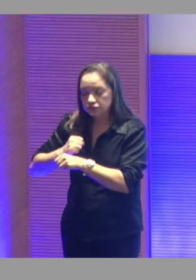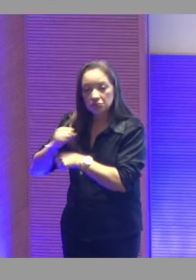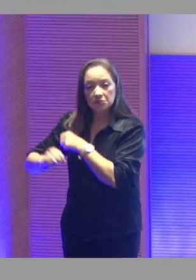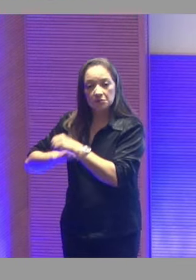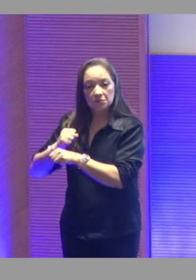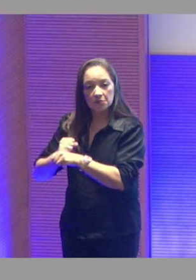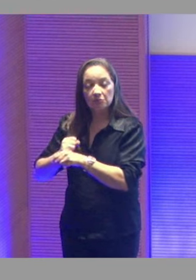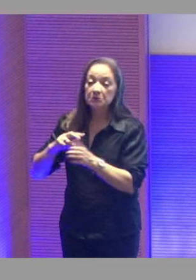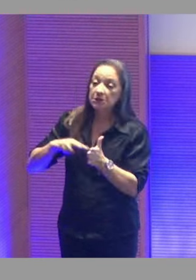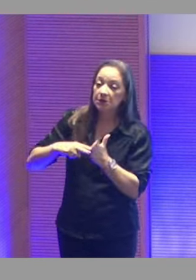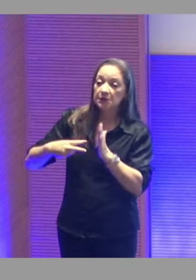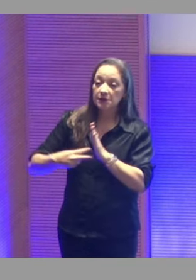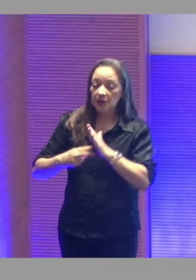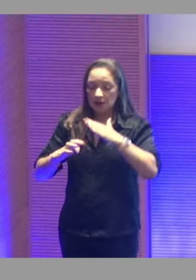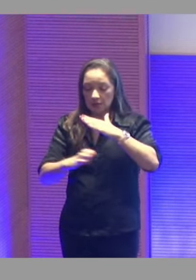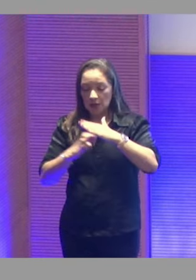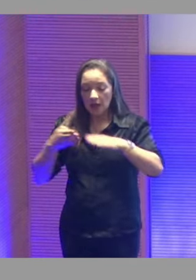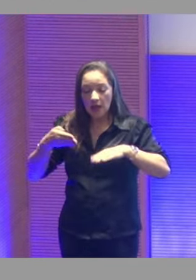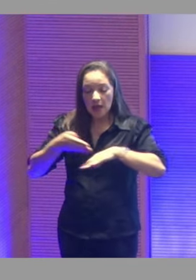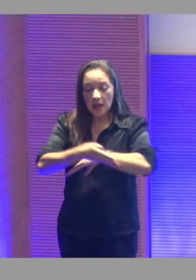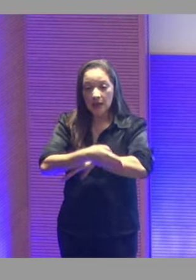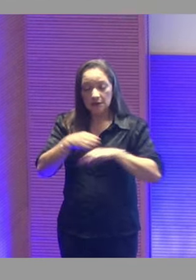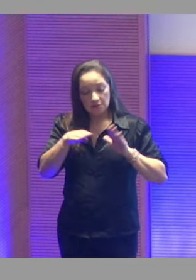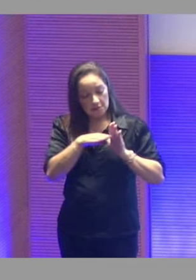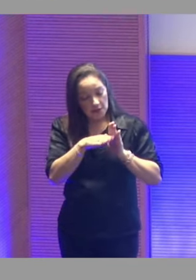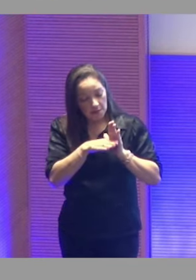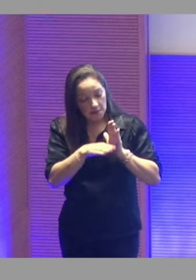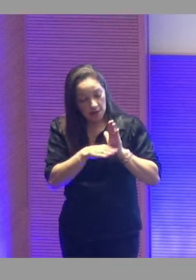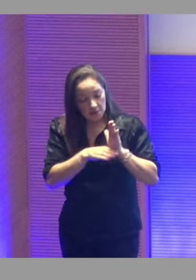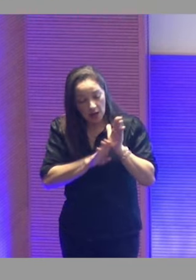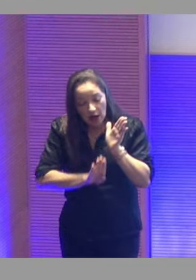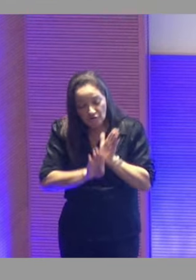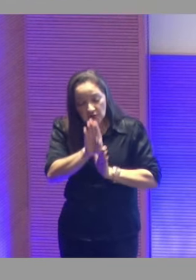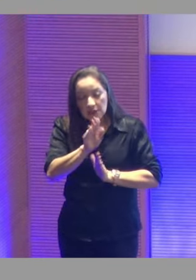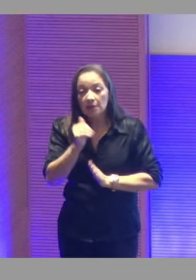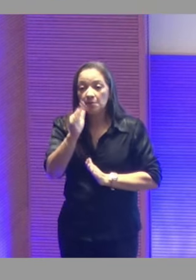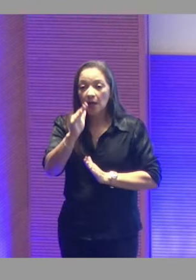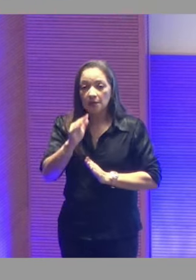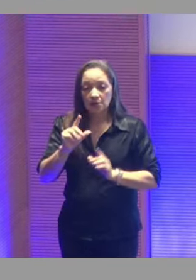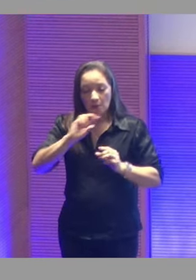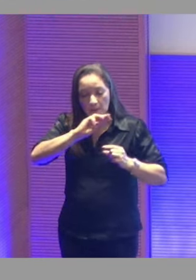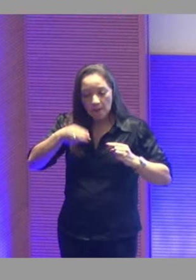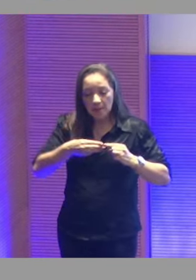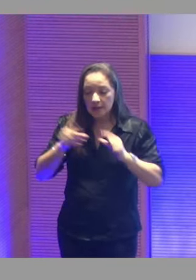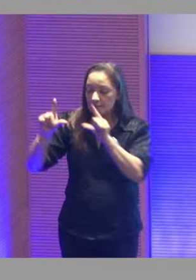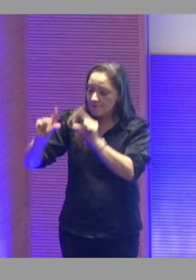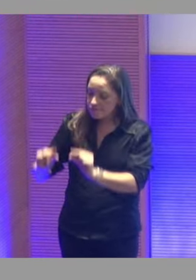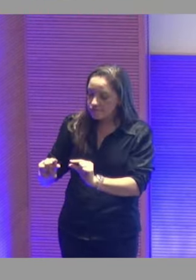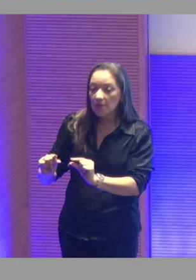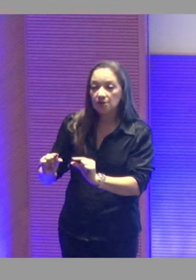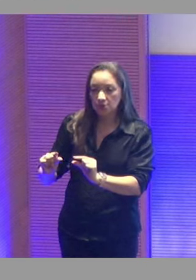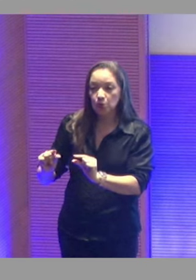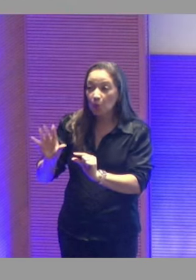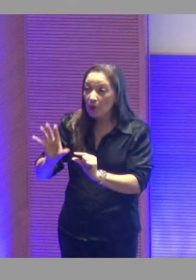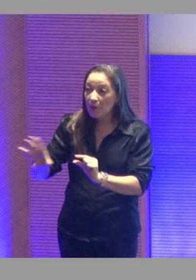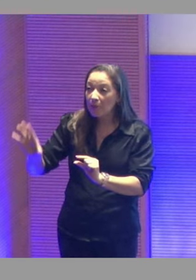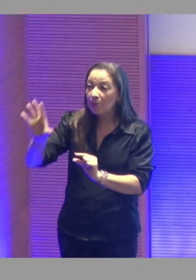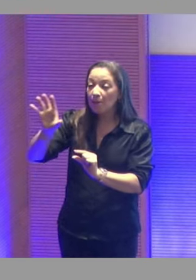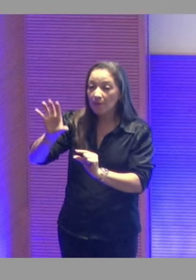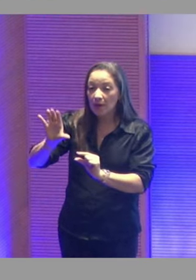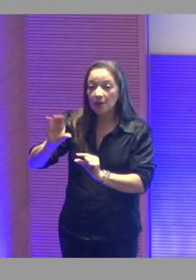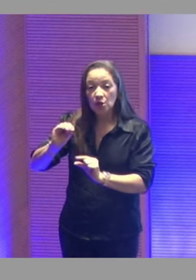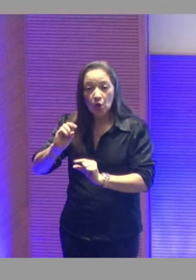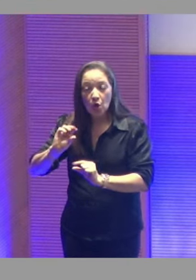entram no programa já entram um pouquinho mais avançadas nessa agenda no sentido de ter uma meta de redução mas ainda talvez não se sintam